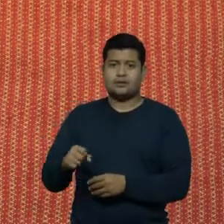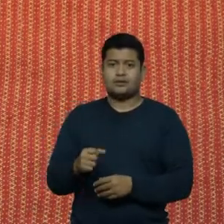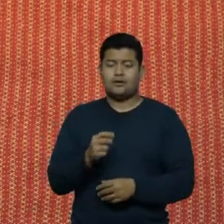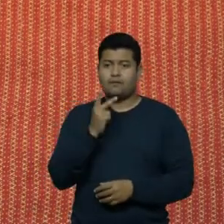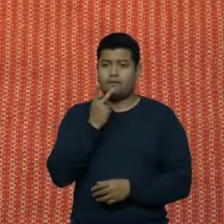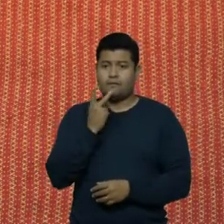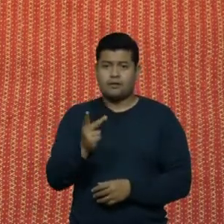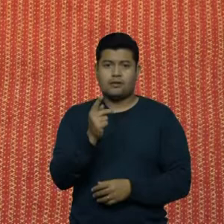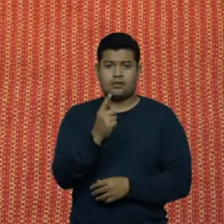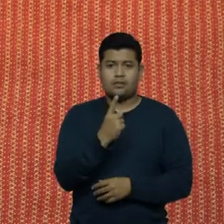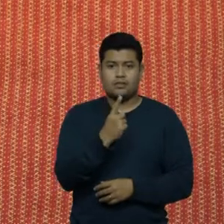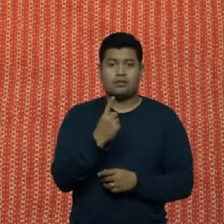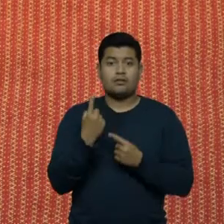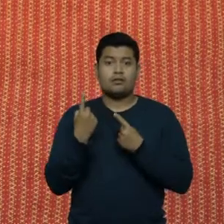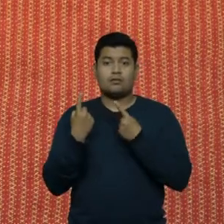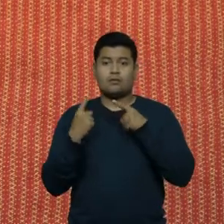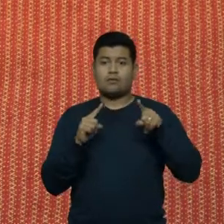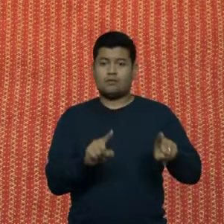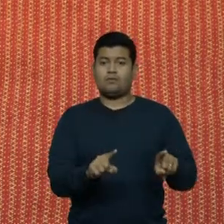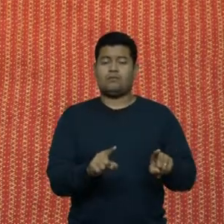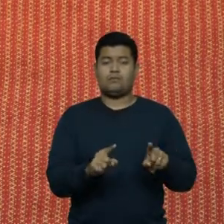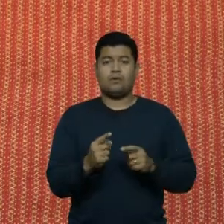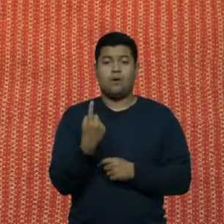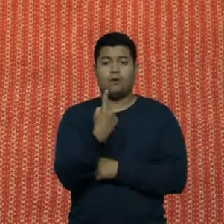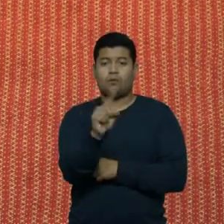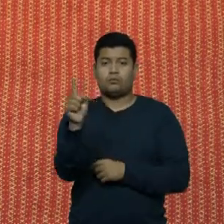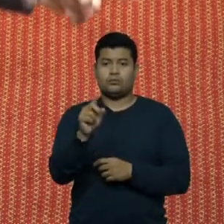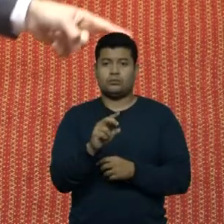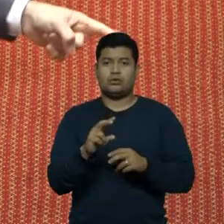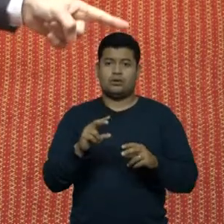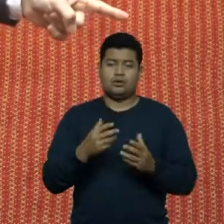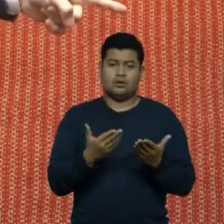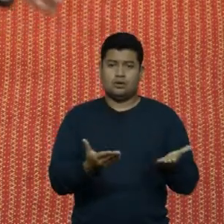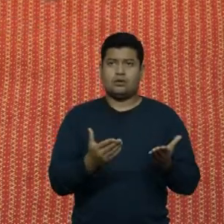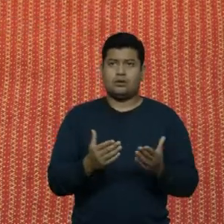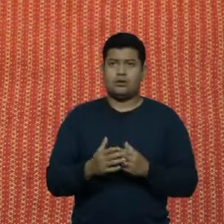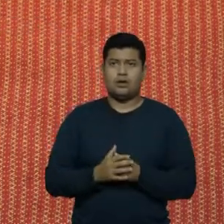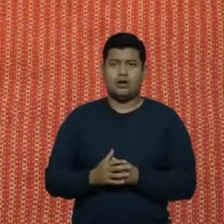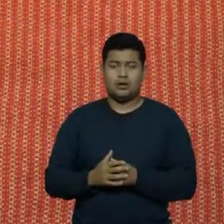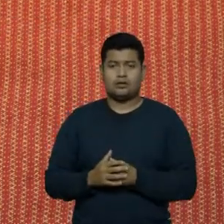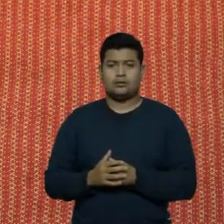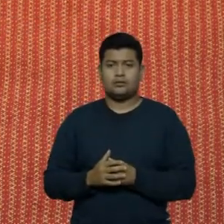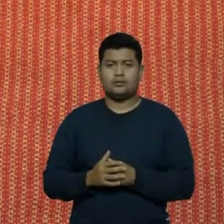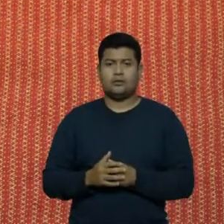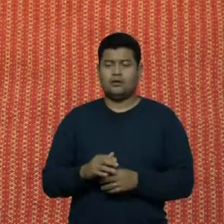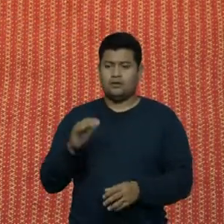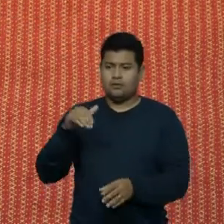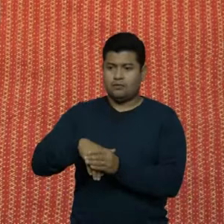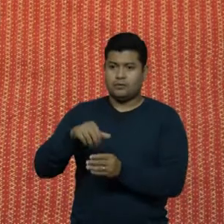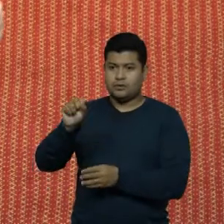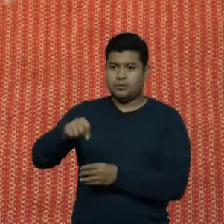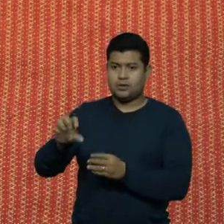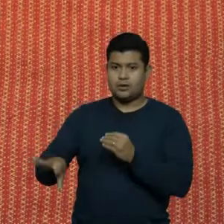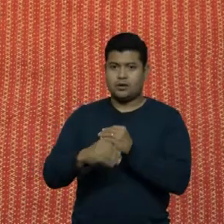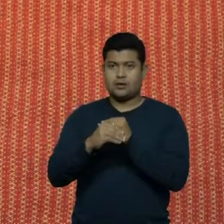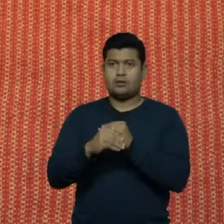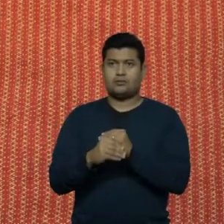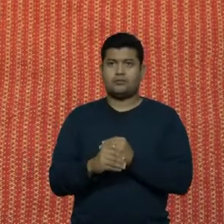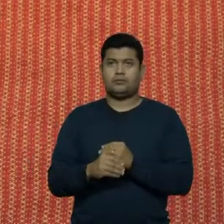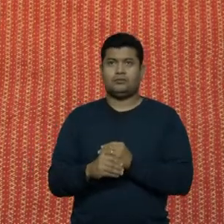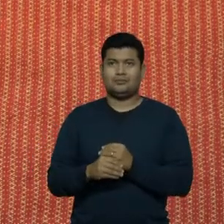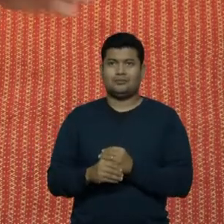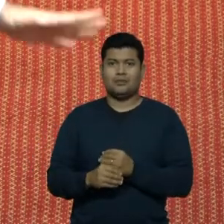ao aumento de impostos e o governo promoveu não é simples assim quem vou tá assim a emenda volta